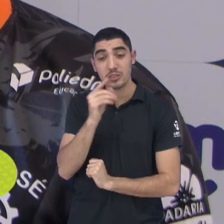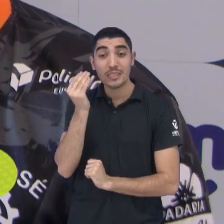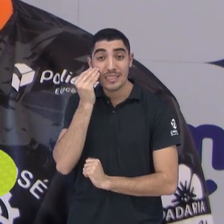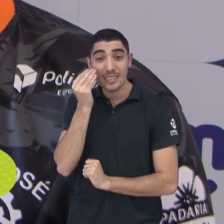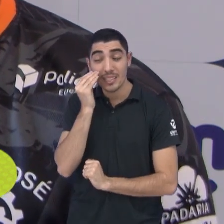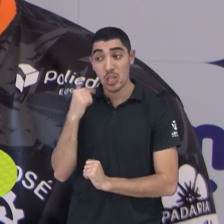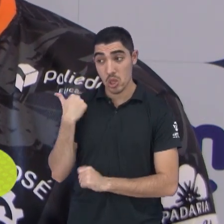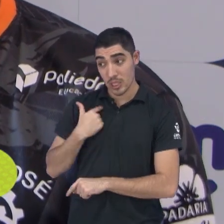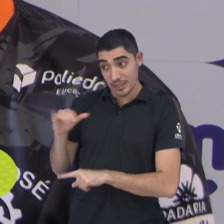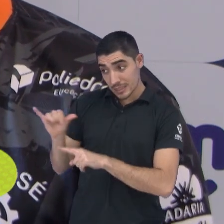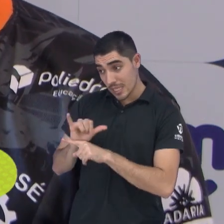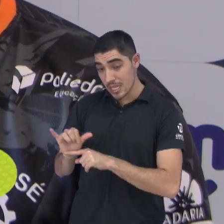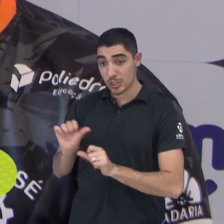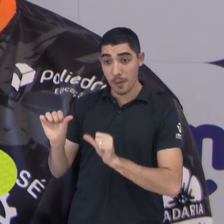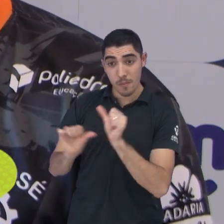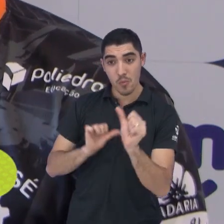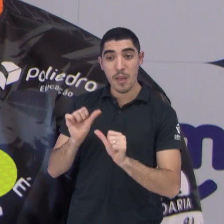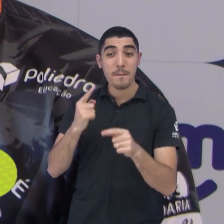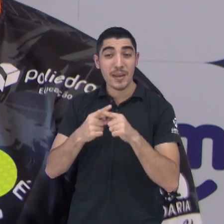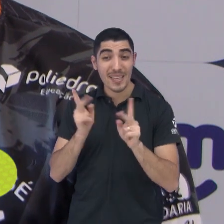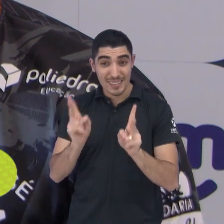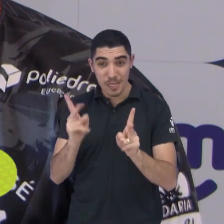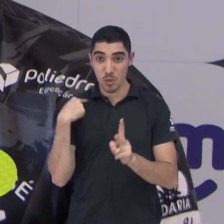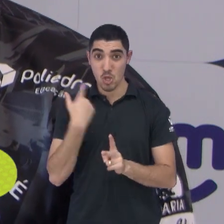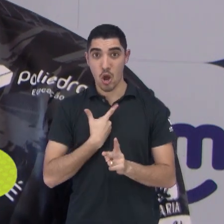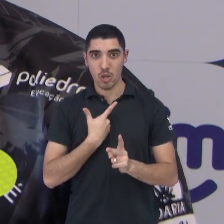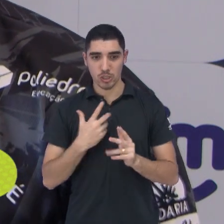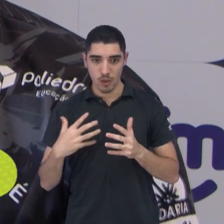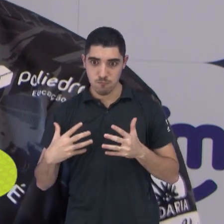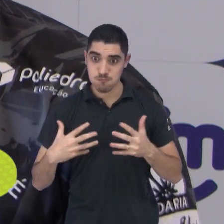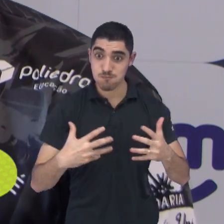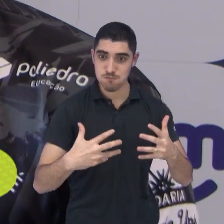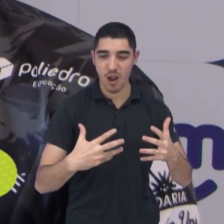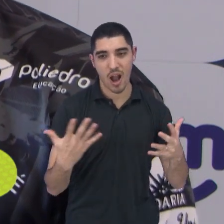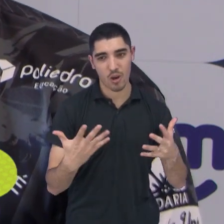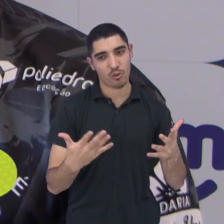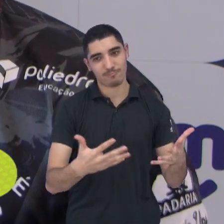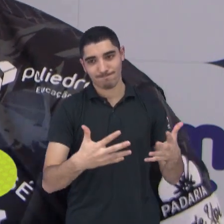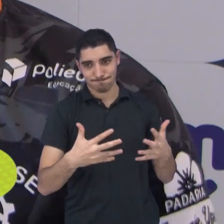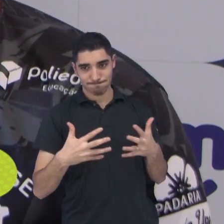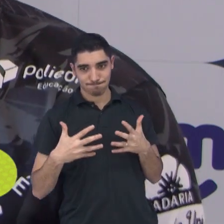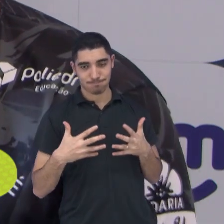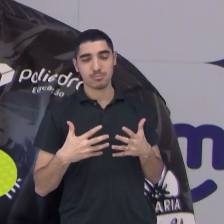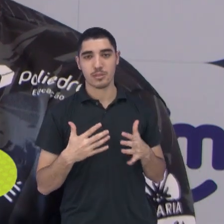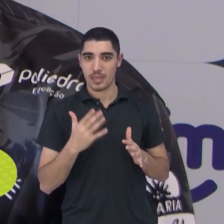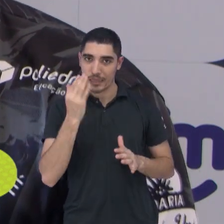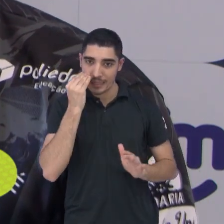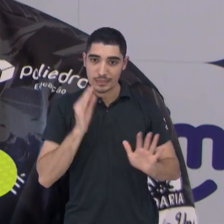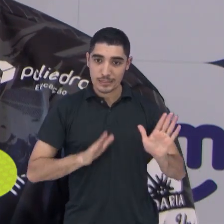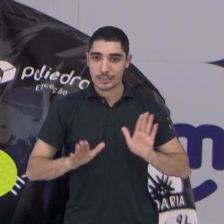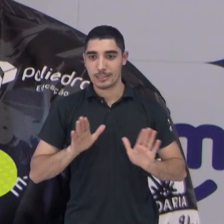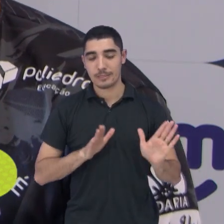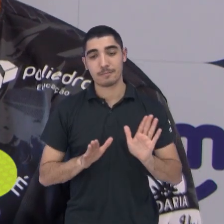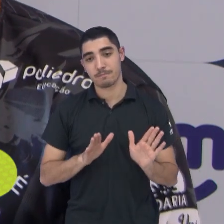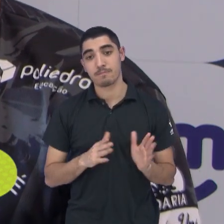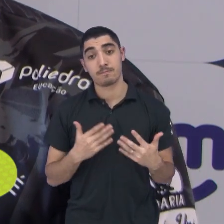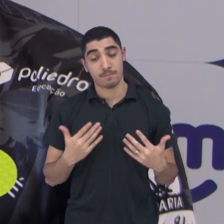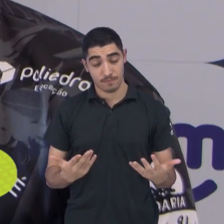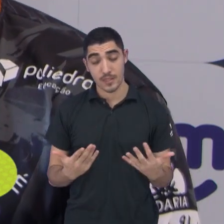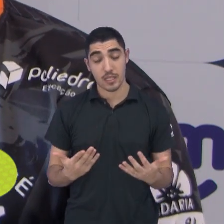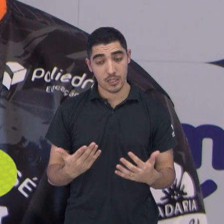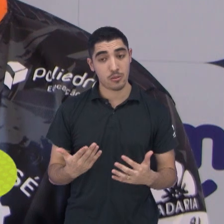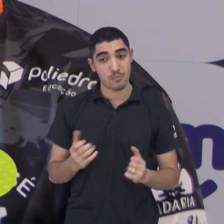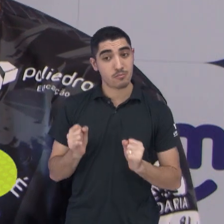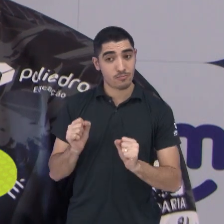pouco a estratégia. A gente marca em cima o tempo todo, vou ter que baixar a marca para a gente tentar manter o fôlego deles, né? Então muda um